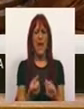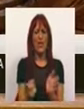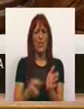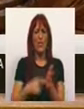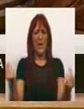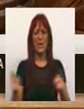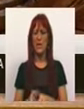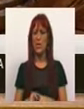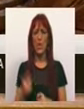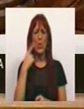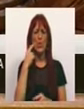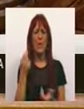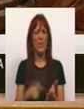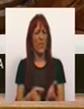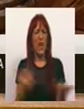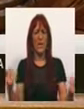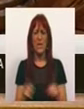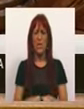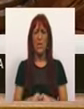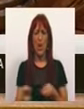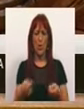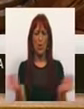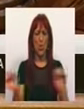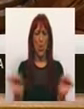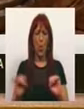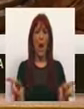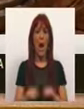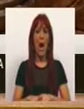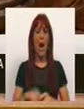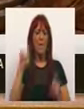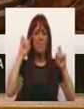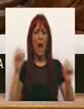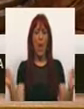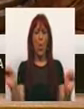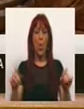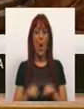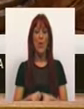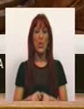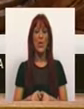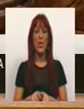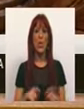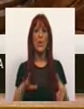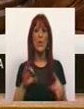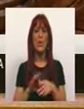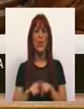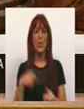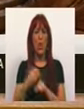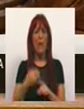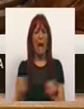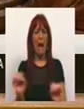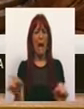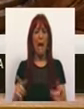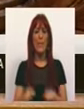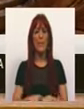da falta de conhecimento da falta de coordenação da falta de vigilância da falta de prontidão no combate